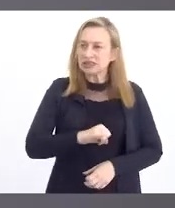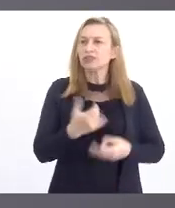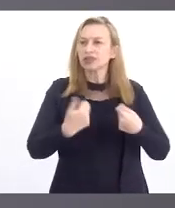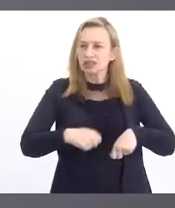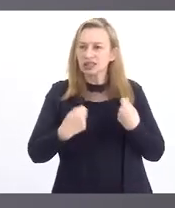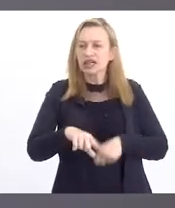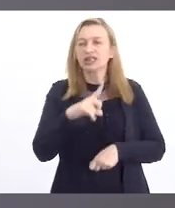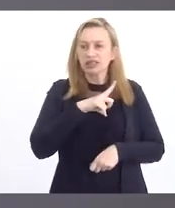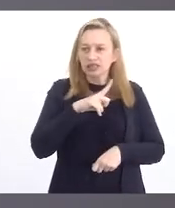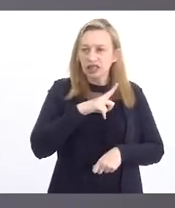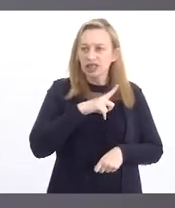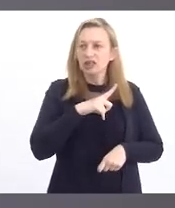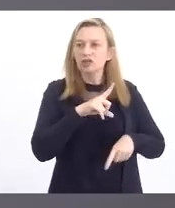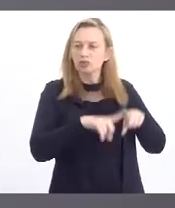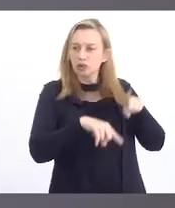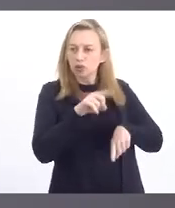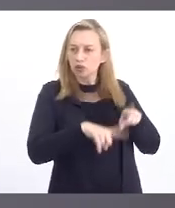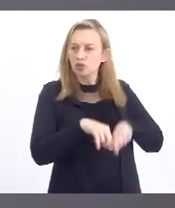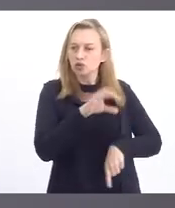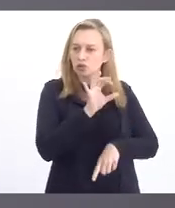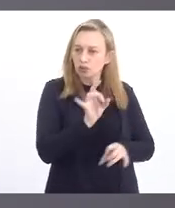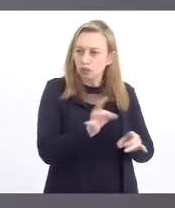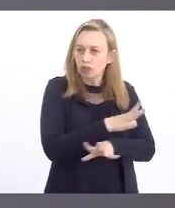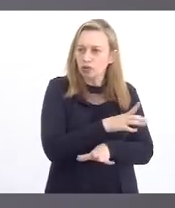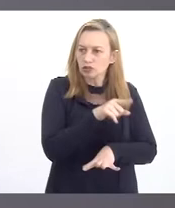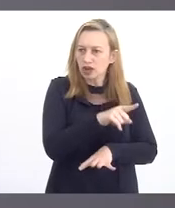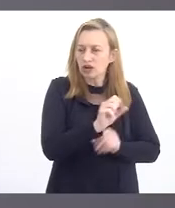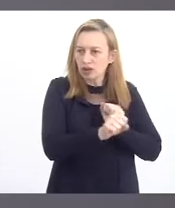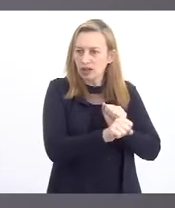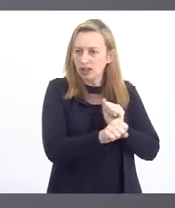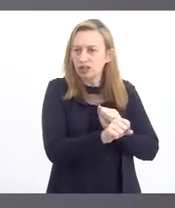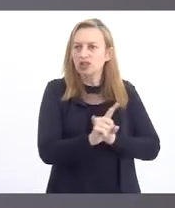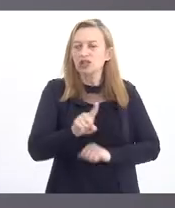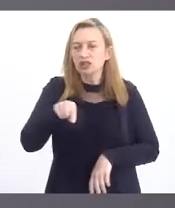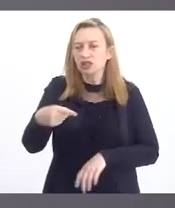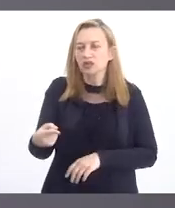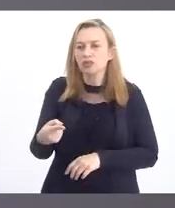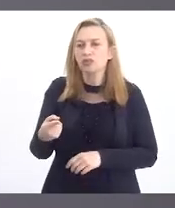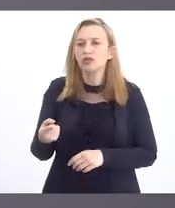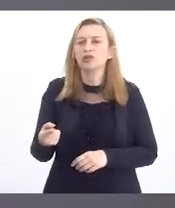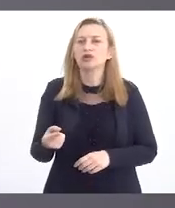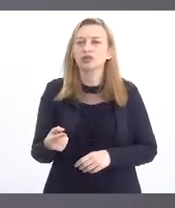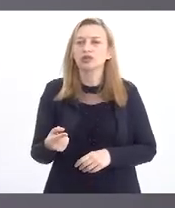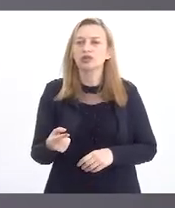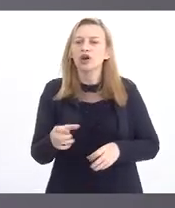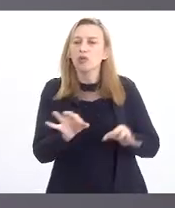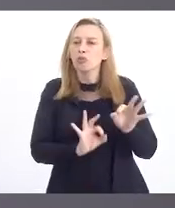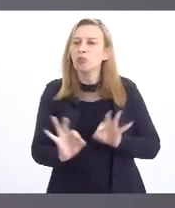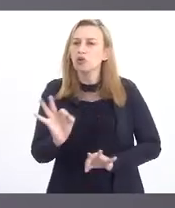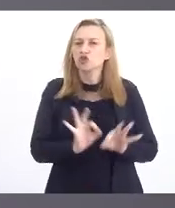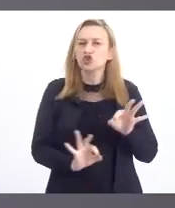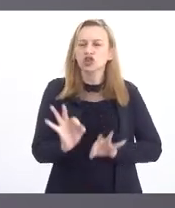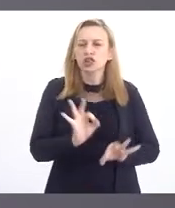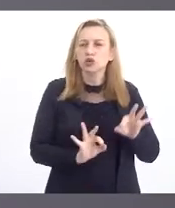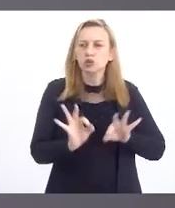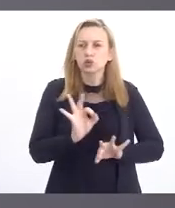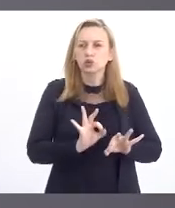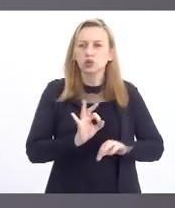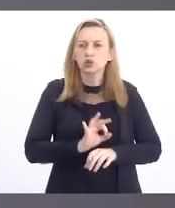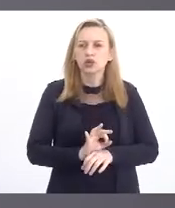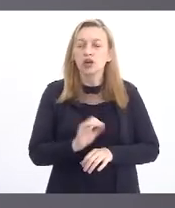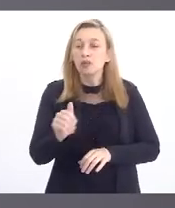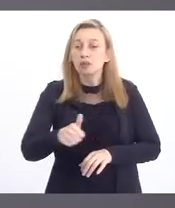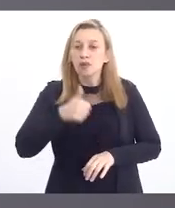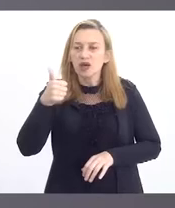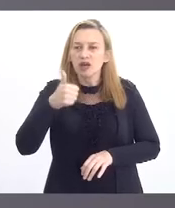esse equipamento lá disponível. E, ao mesmo tempo, em paralelo, nós estamos andando com projetos de